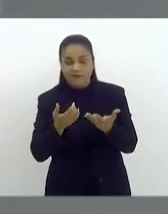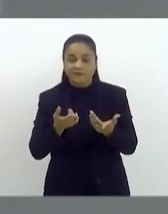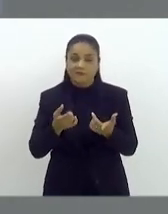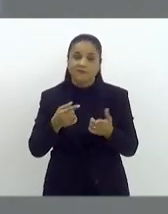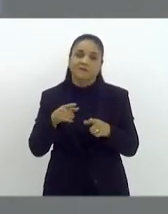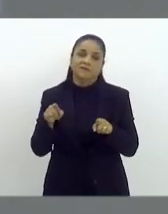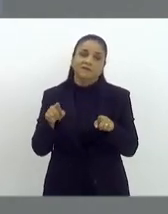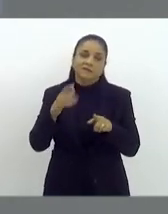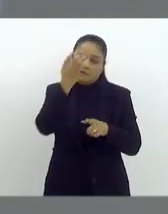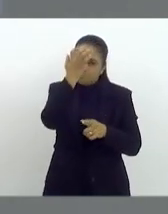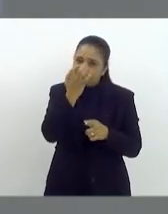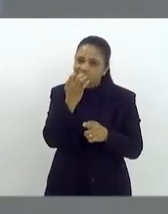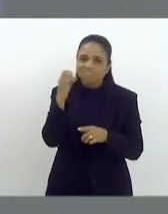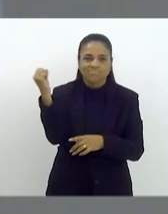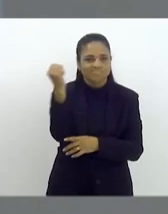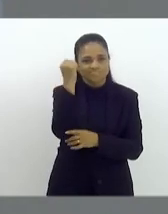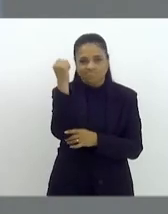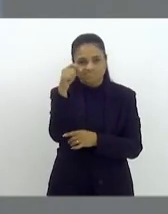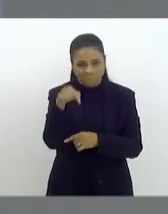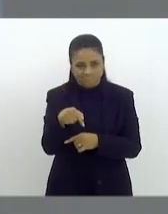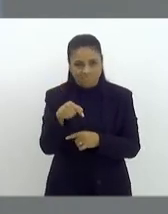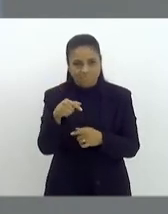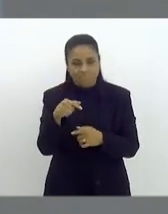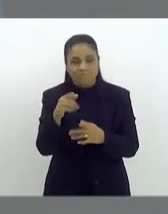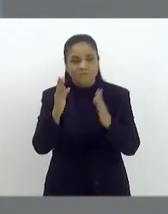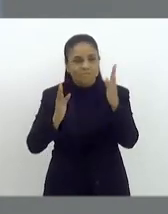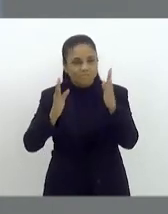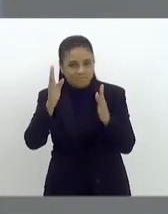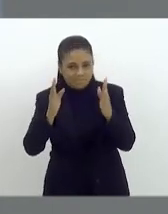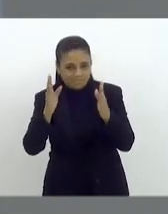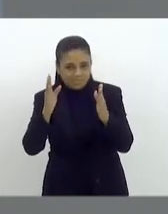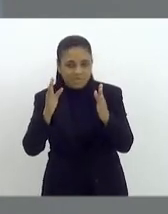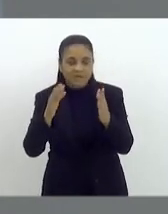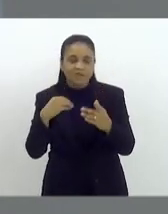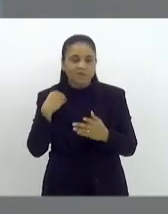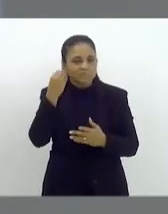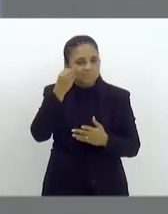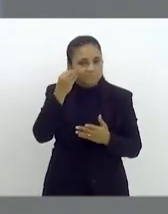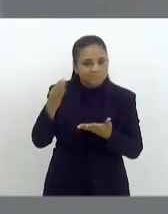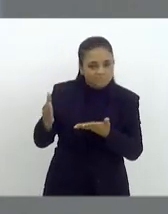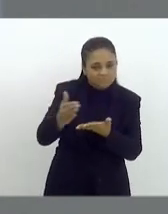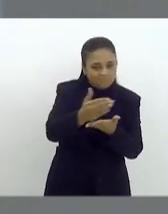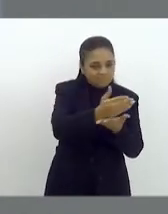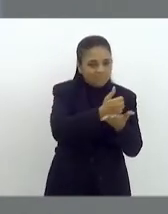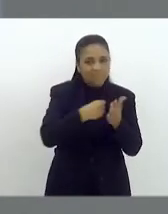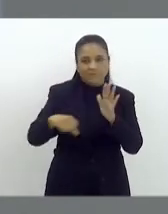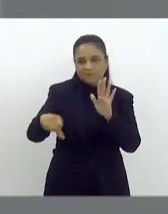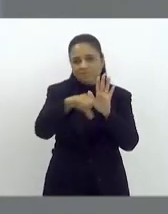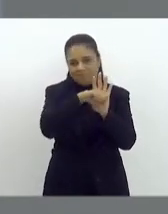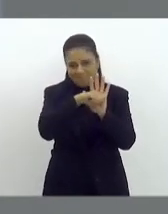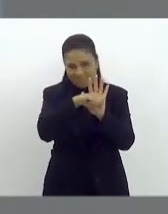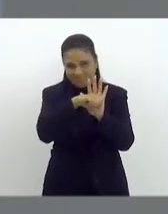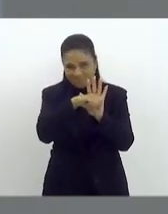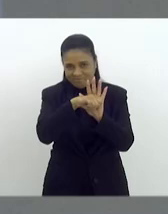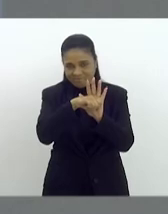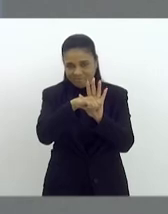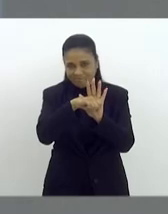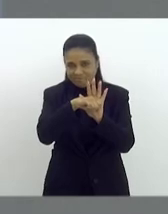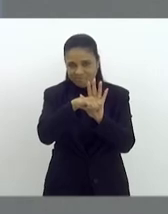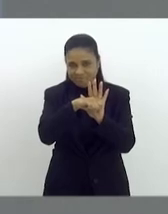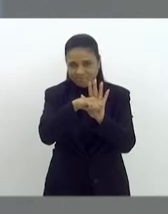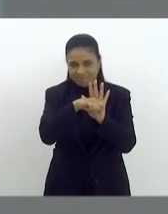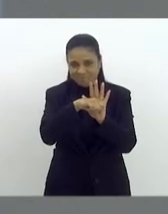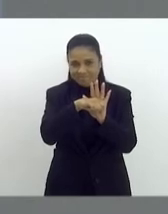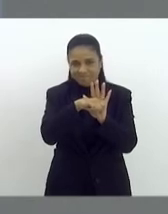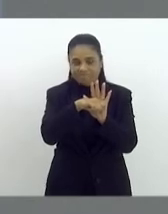a figurou ainda mais gravosa e por consequência a gente experimentou em um incremento dessa criminalidade mas eu